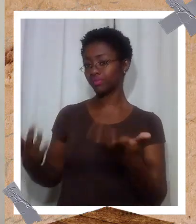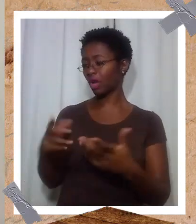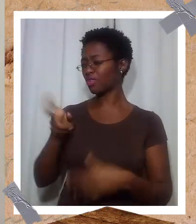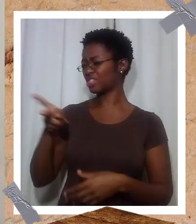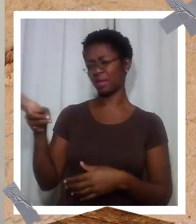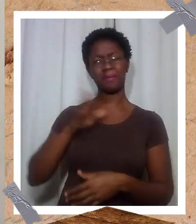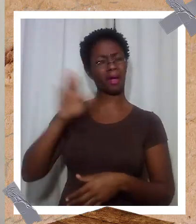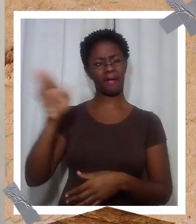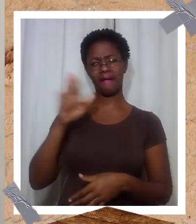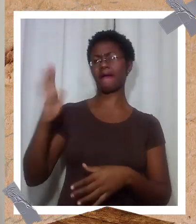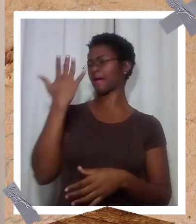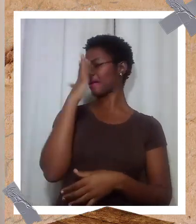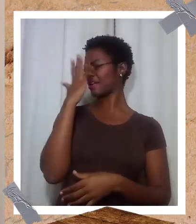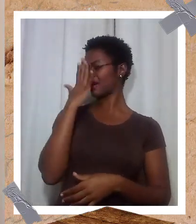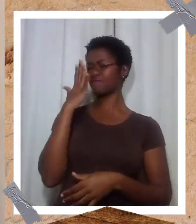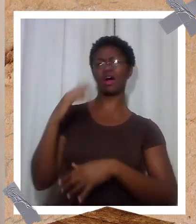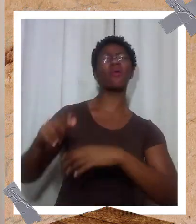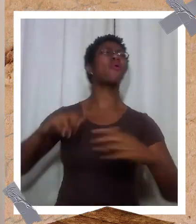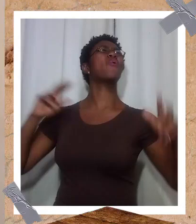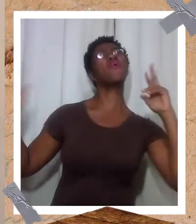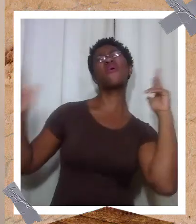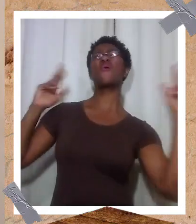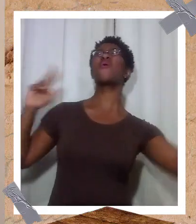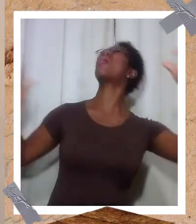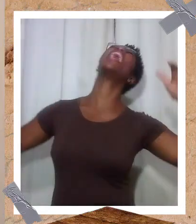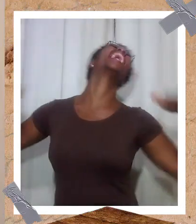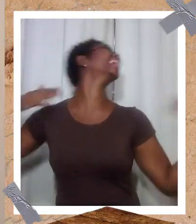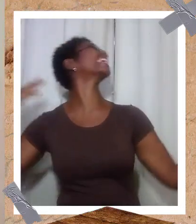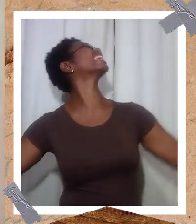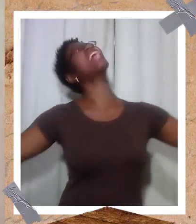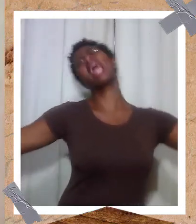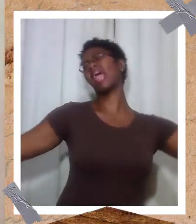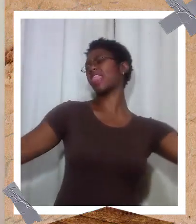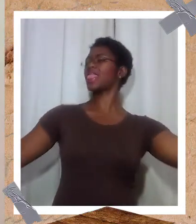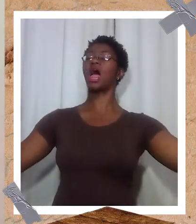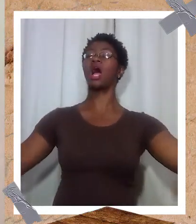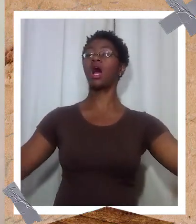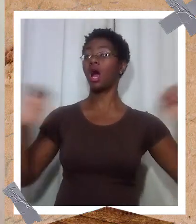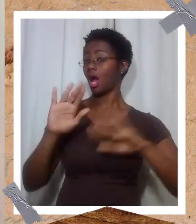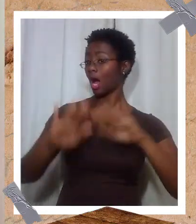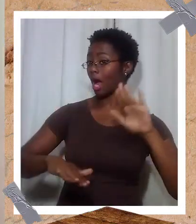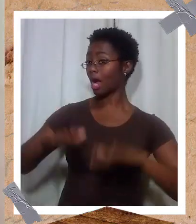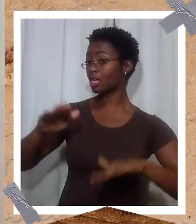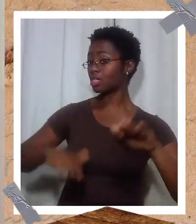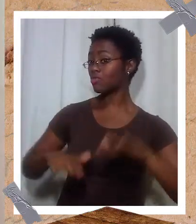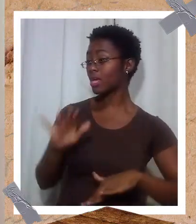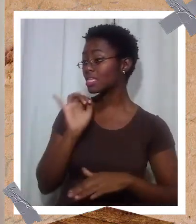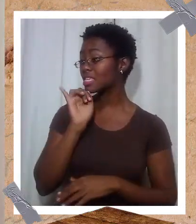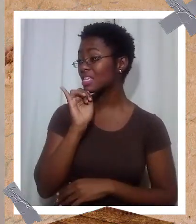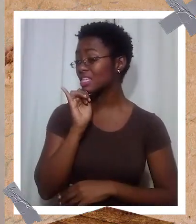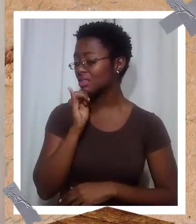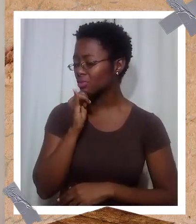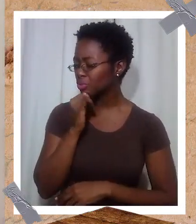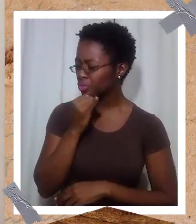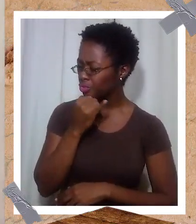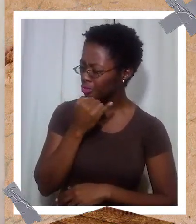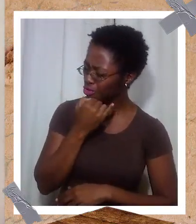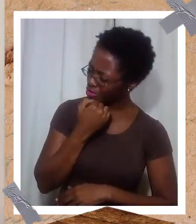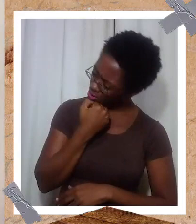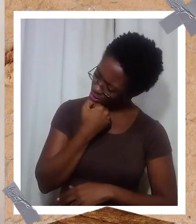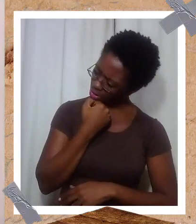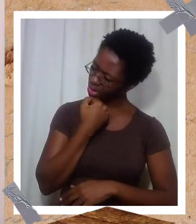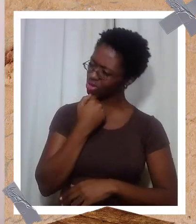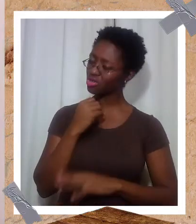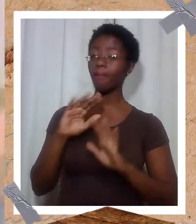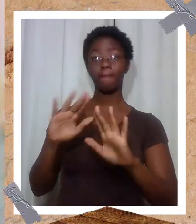mesmo no meio daquela diversidade, daquela tristeza do lixão, como parava um pouquinho o movimento dentro do lixão,